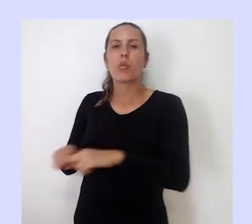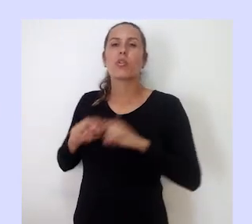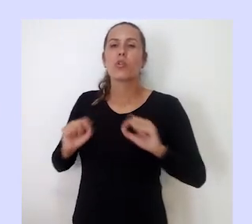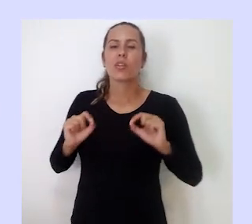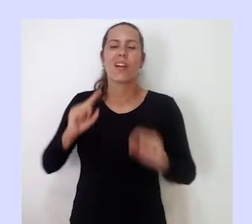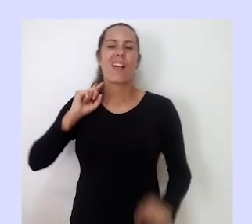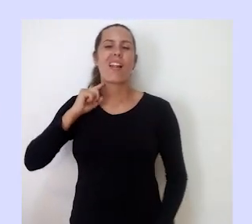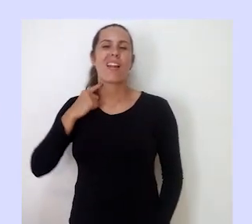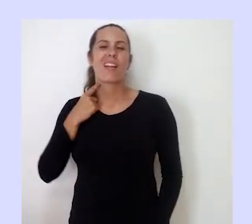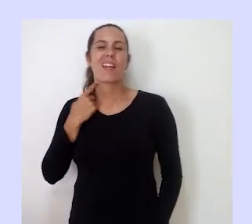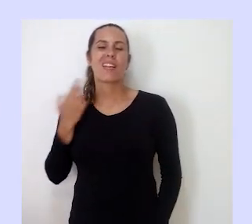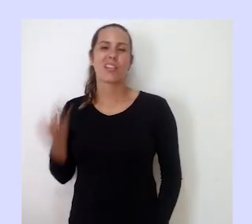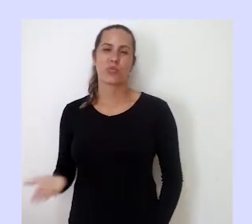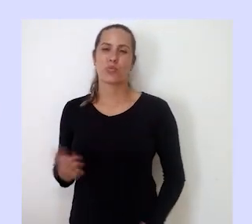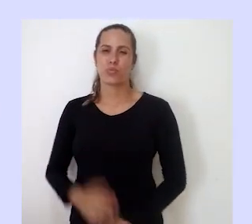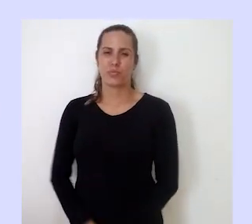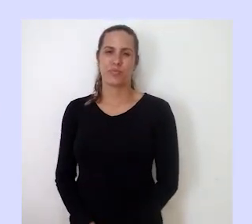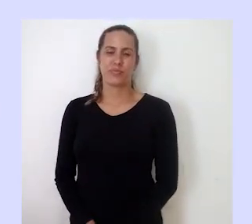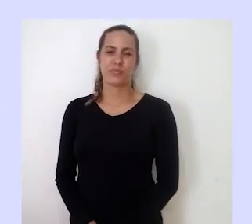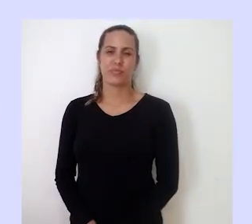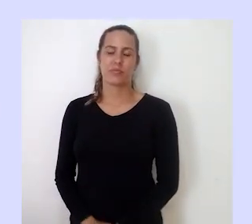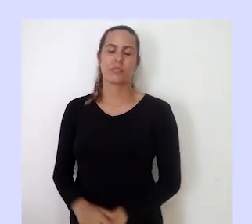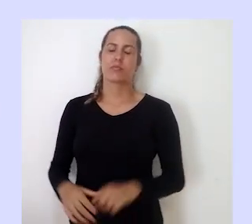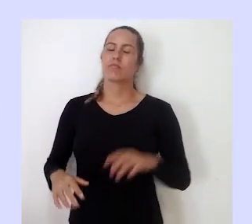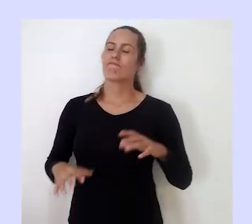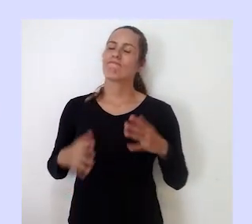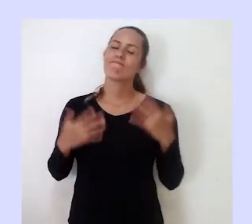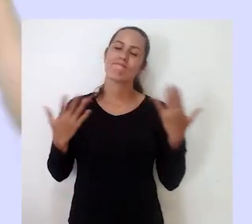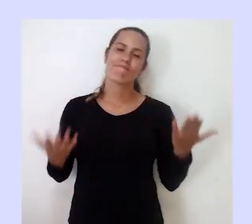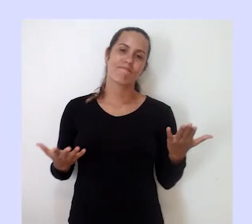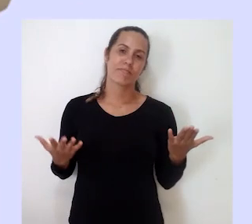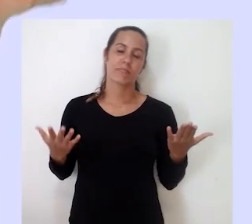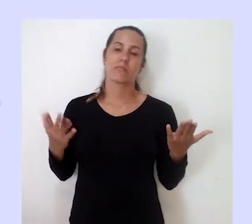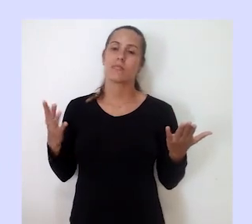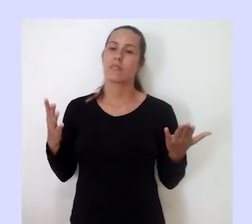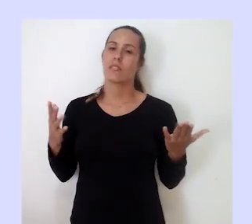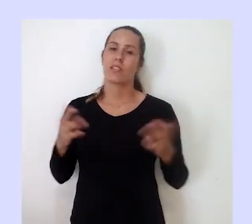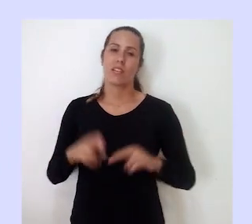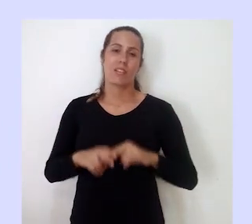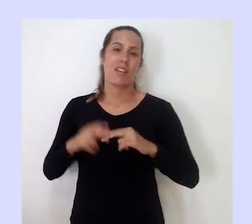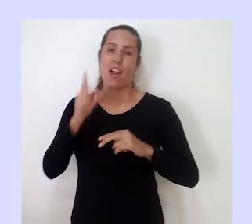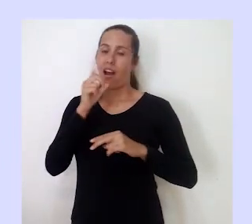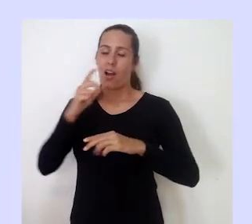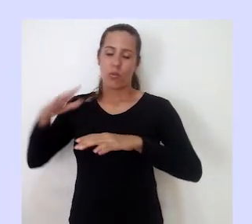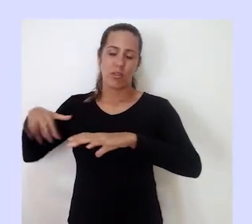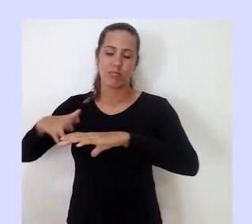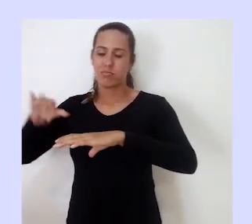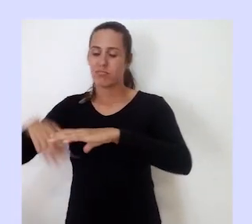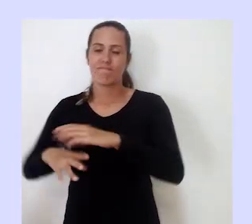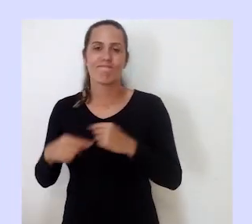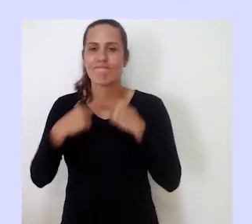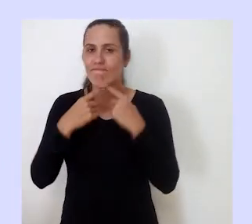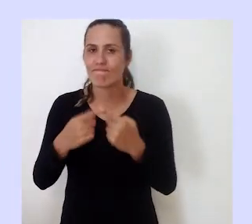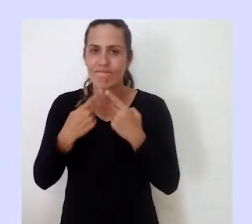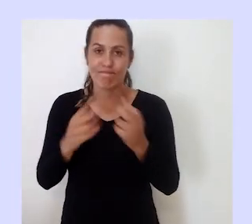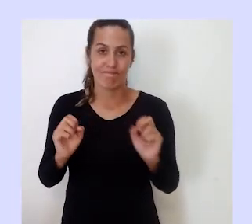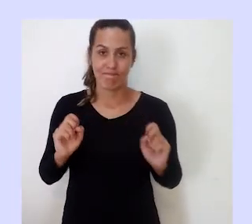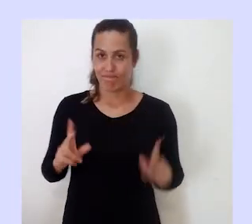do lixo dos bueiros, das saídas, das válvulas, tá certo? Com lixo,